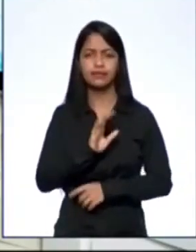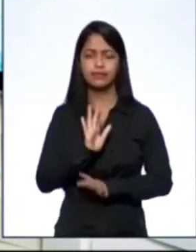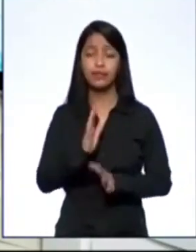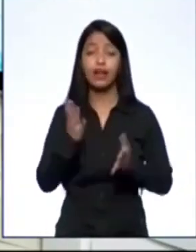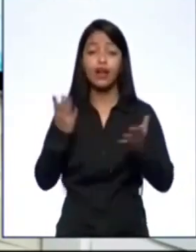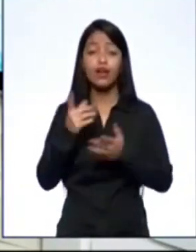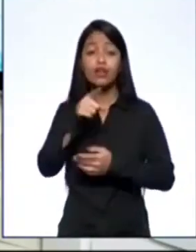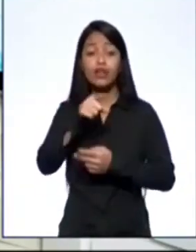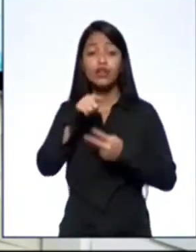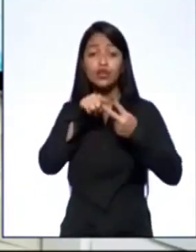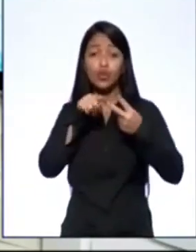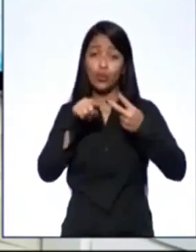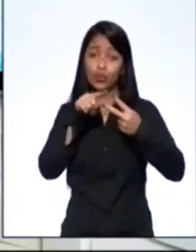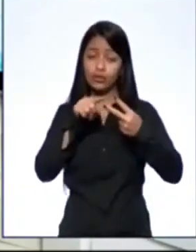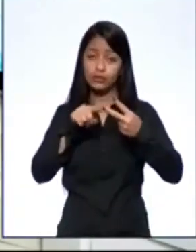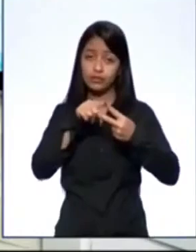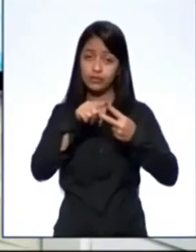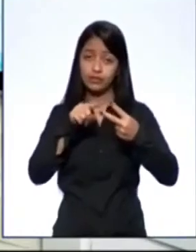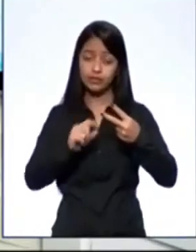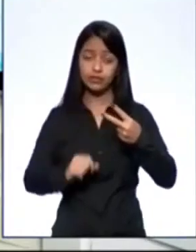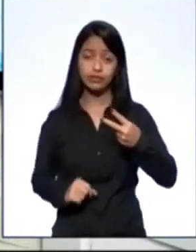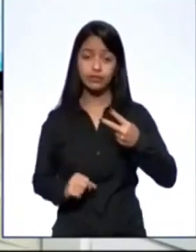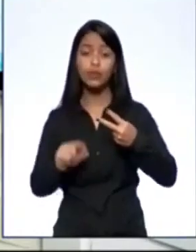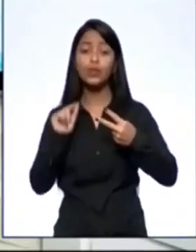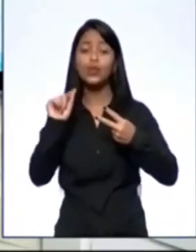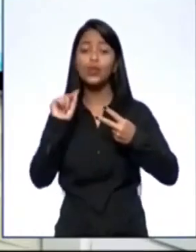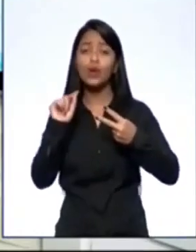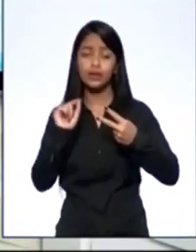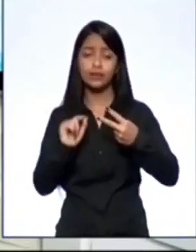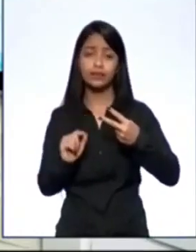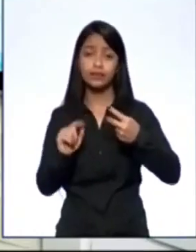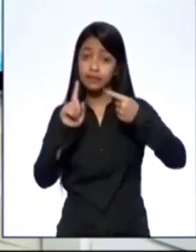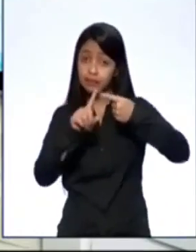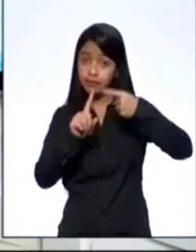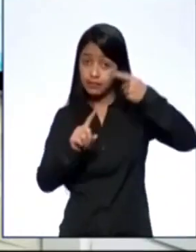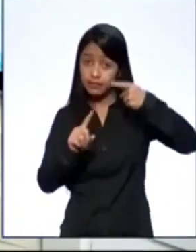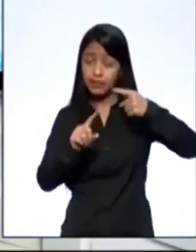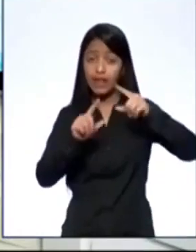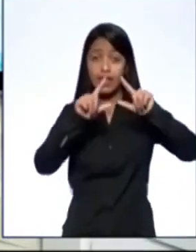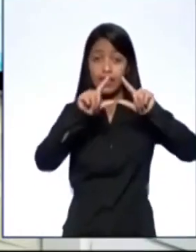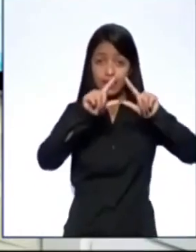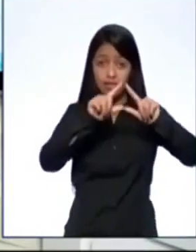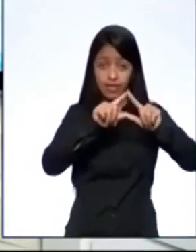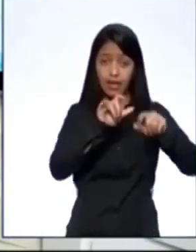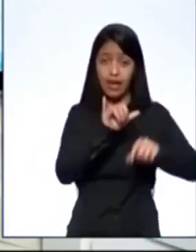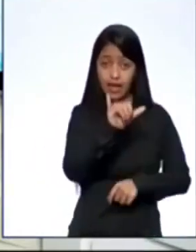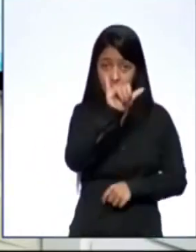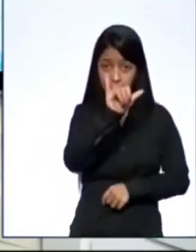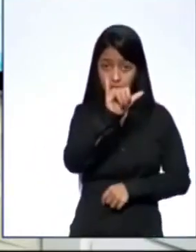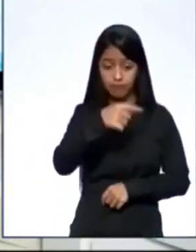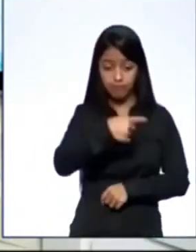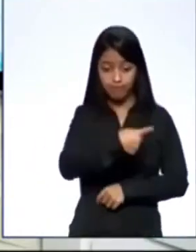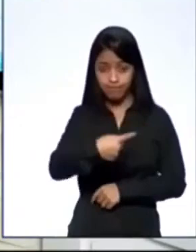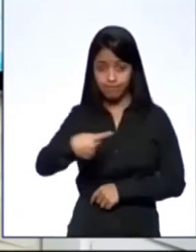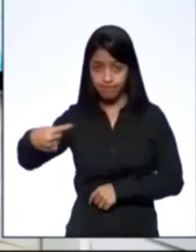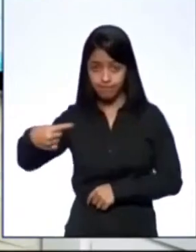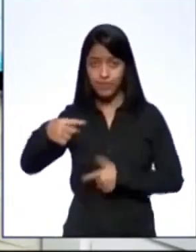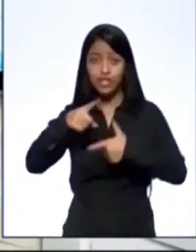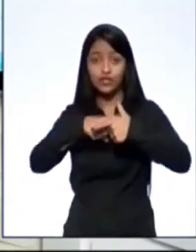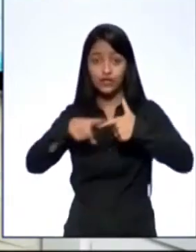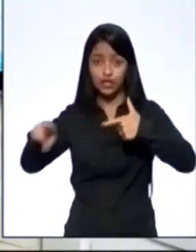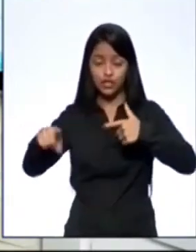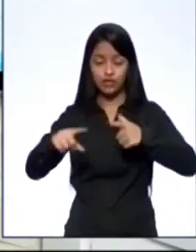você tem: você vai fazer Delta então / Delta x